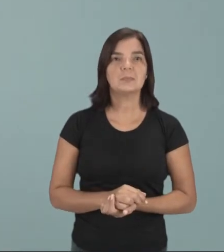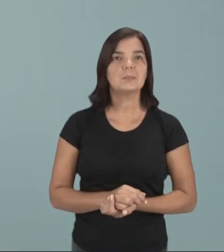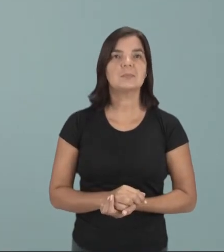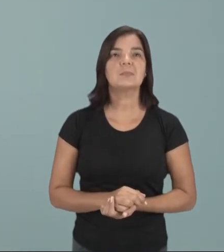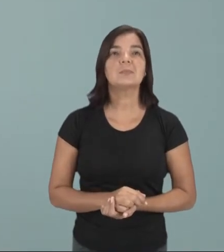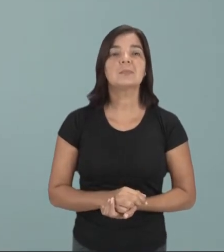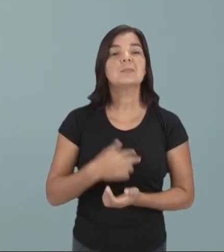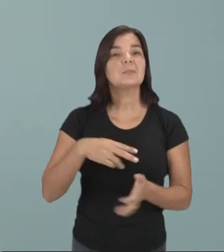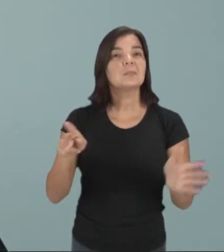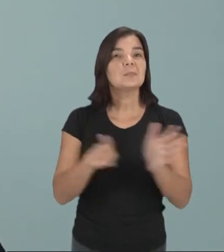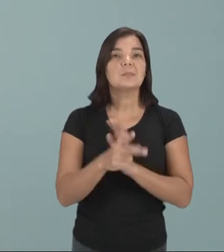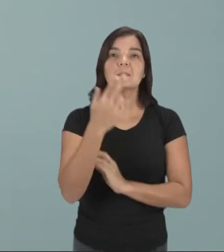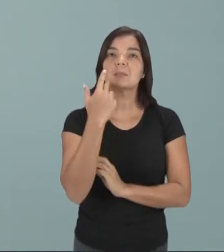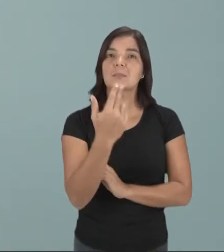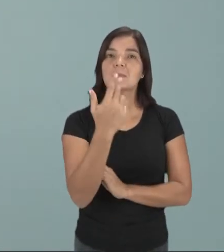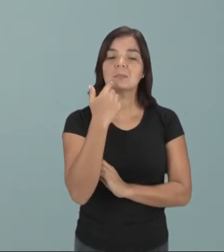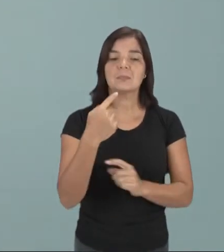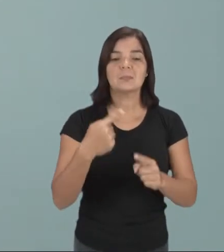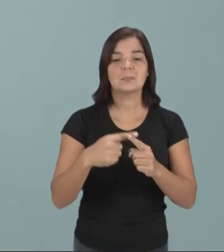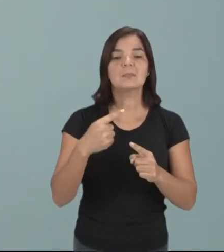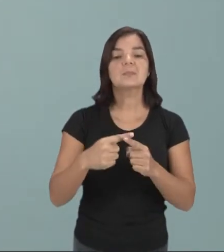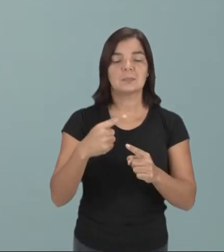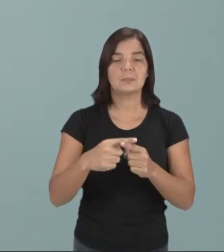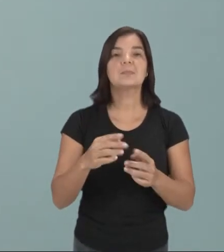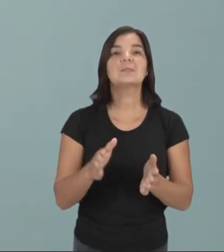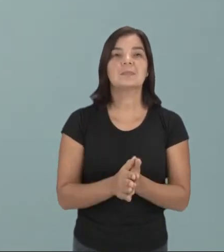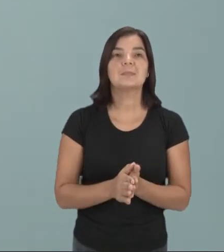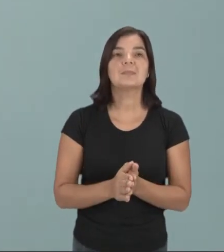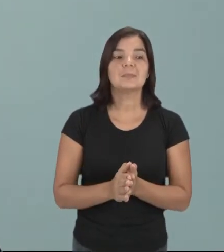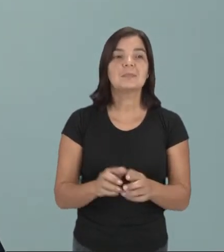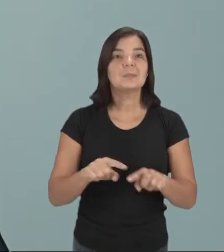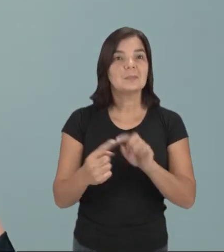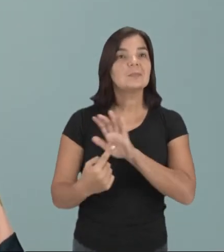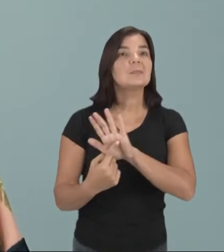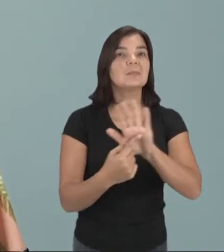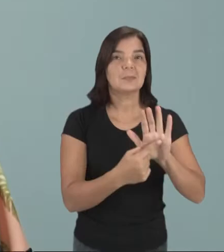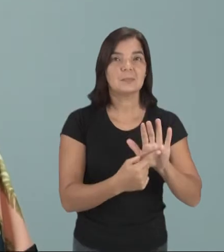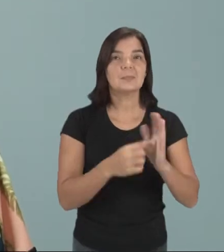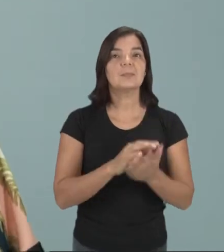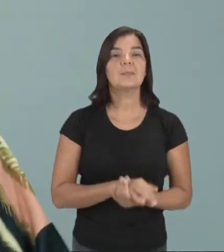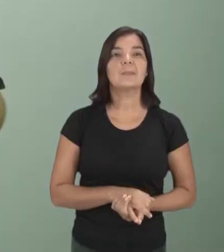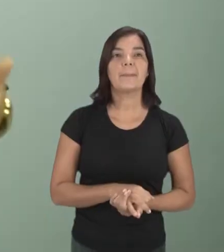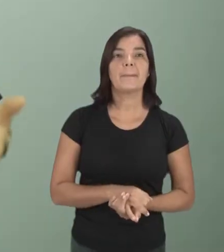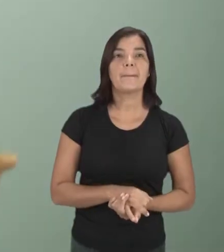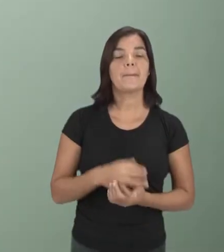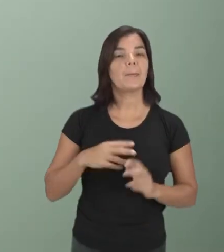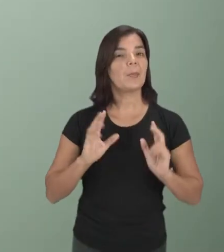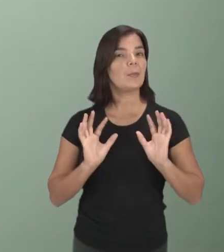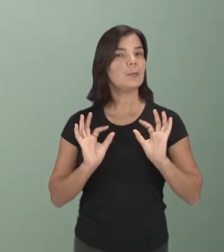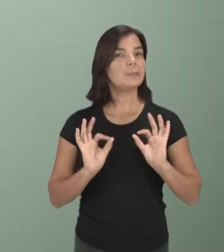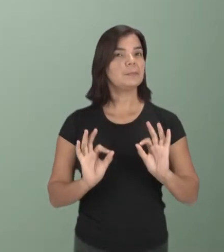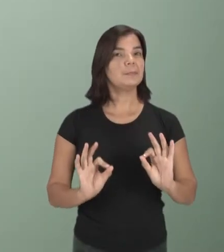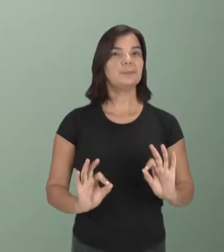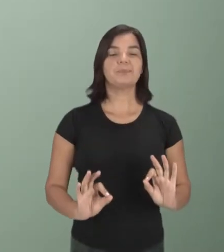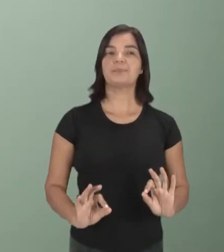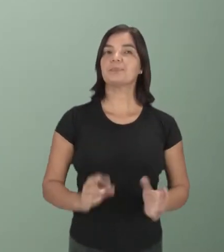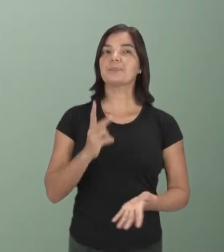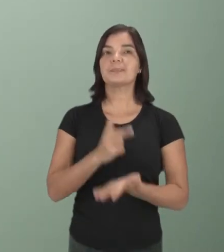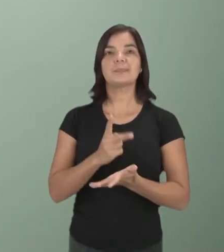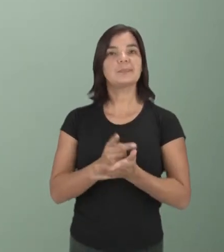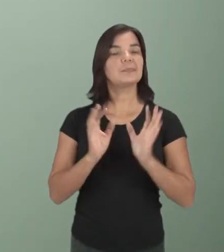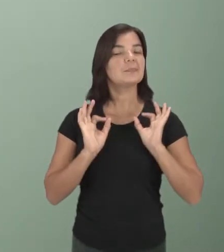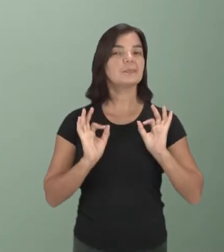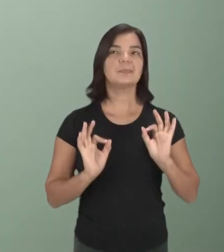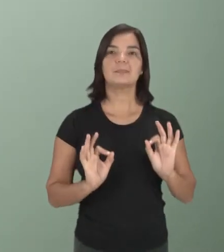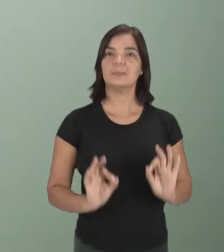da língua, porque o público leitor privilegiava isso, né? Então, com elegância, sempre primando